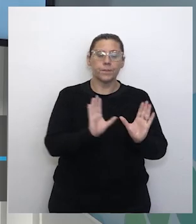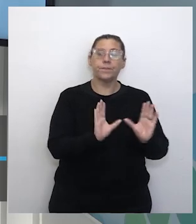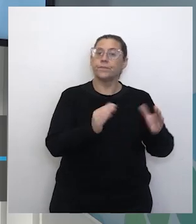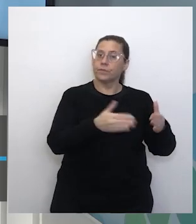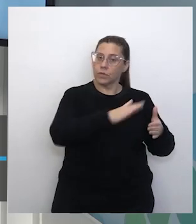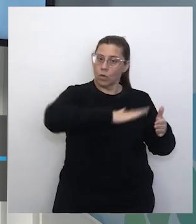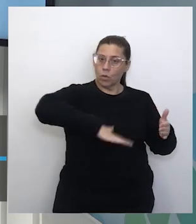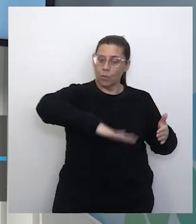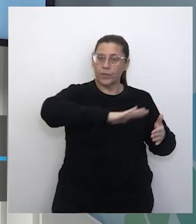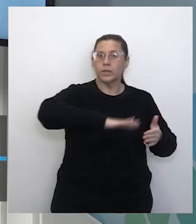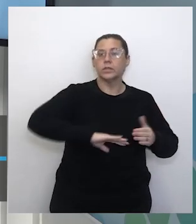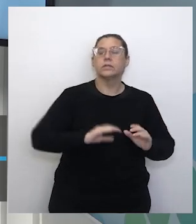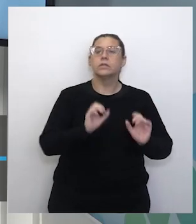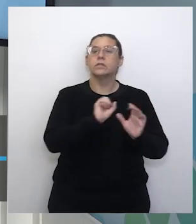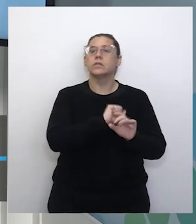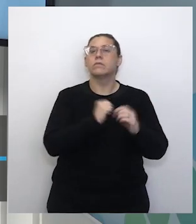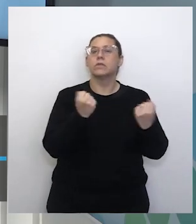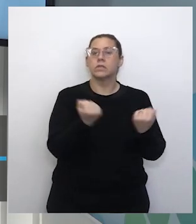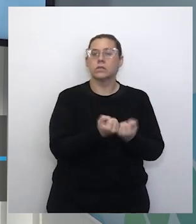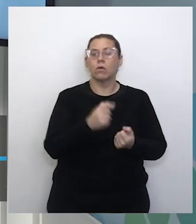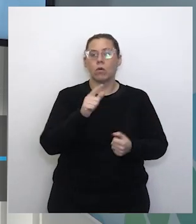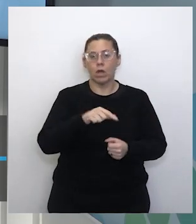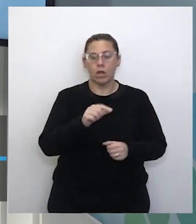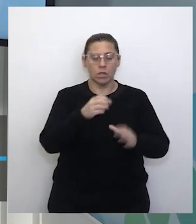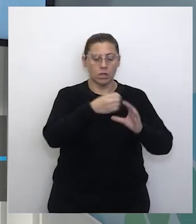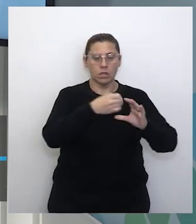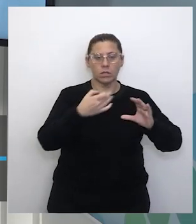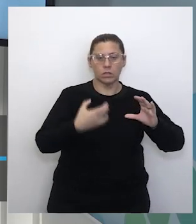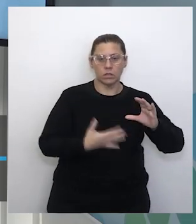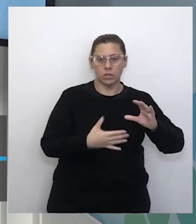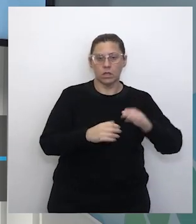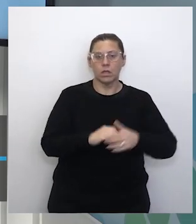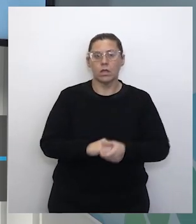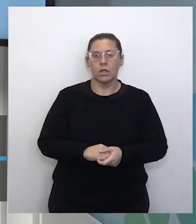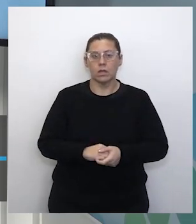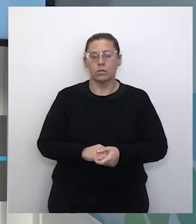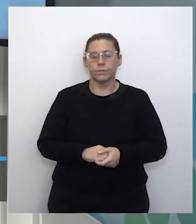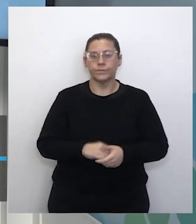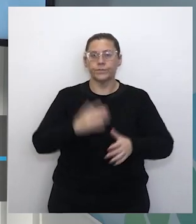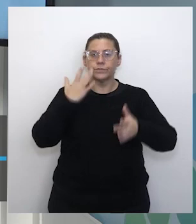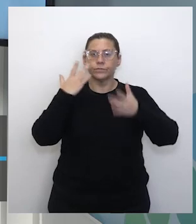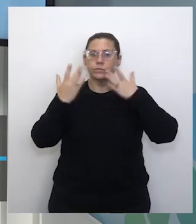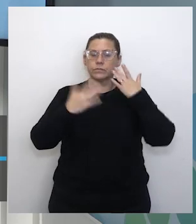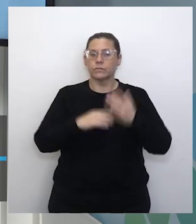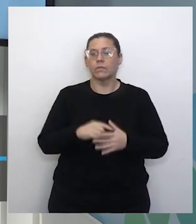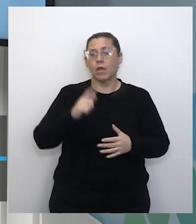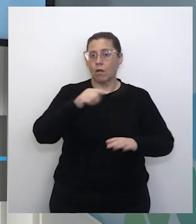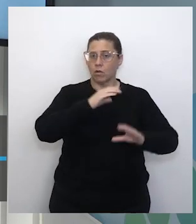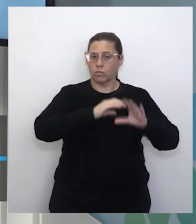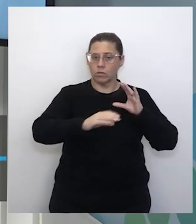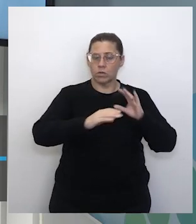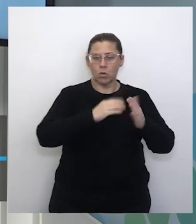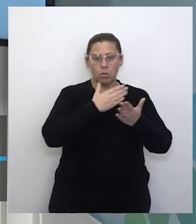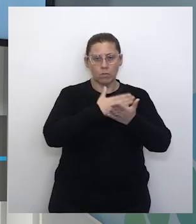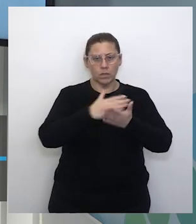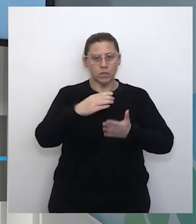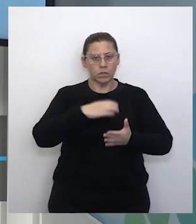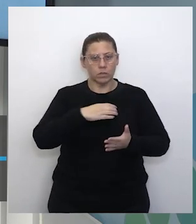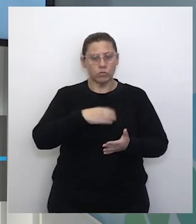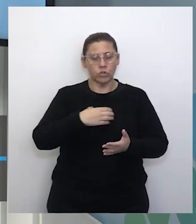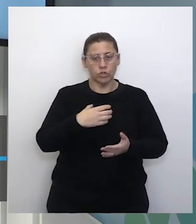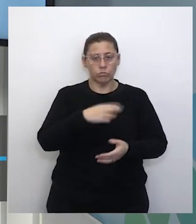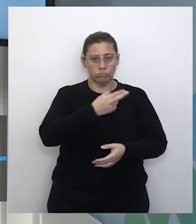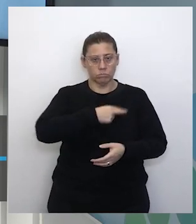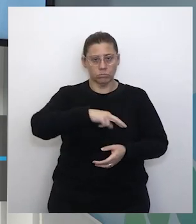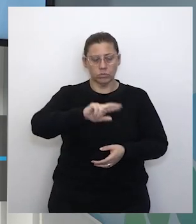comunidades, nessas primeiras civilizações, essa característica do teatro, que era de comunicação, ela passa a ter um caráter